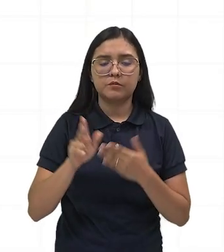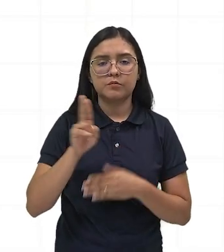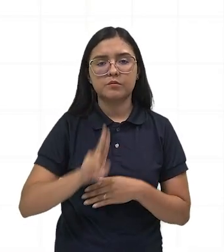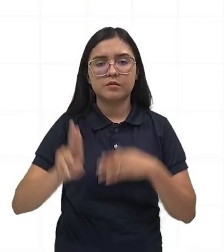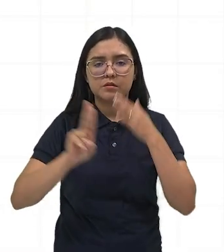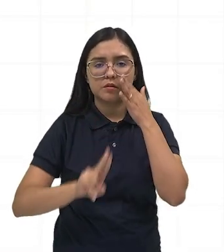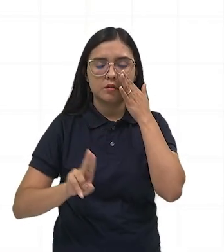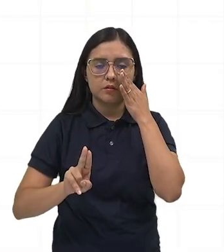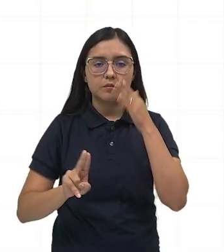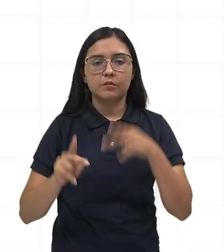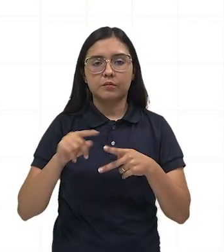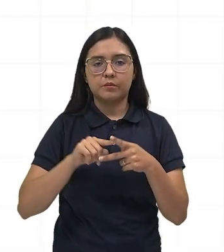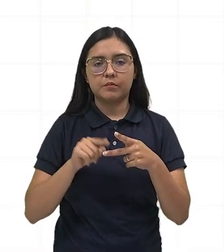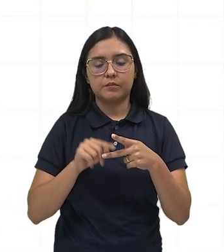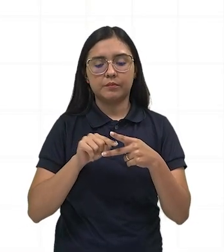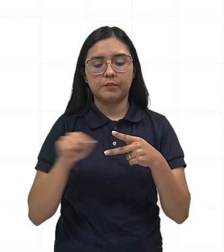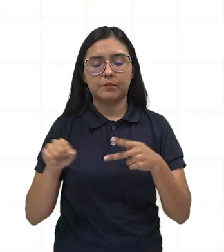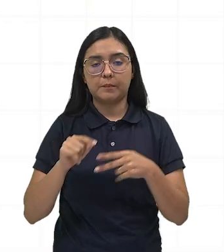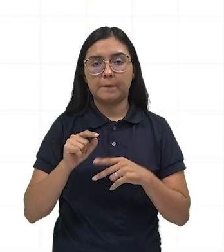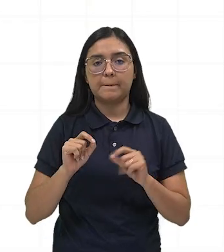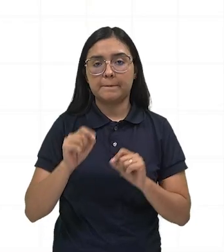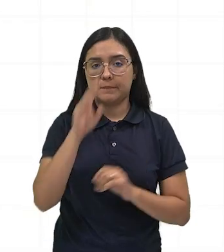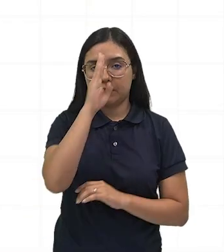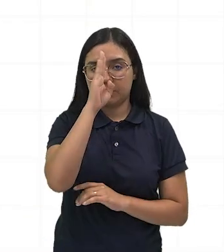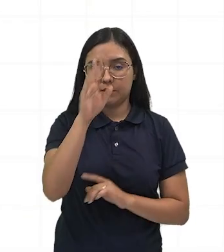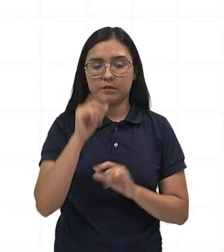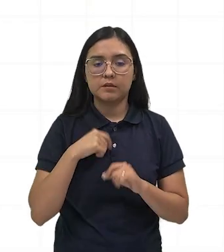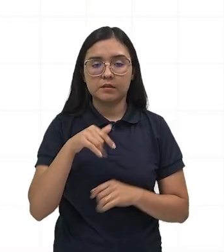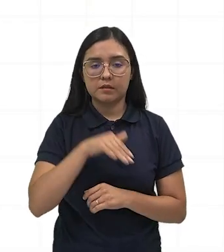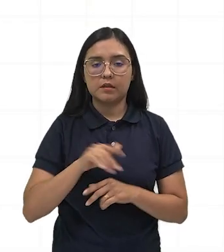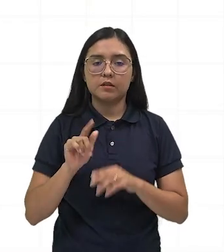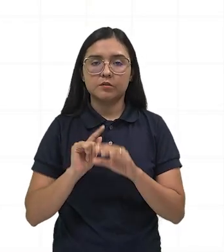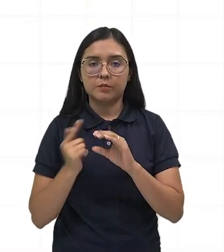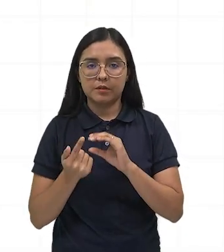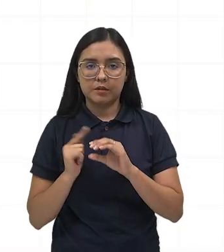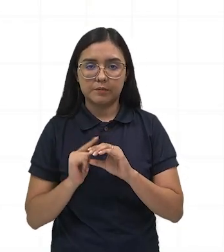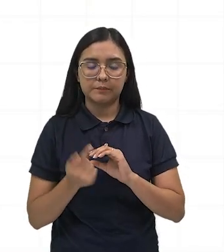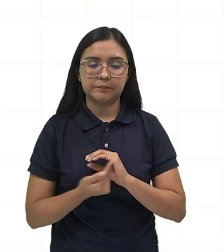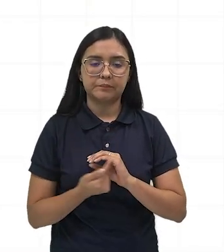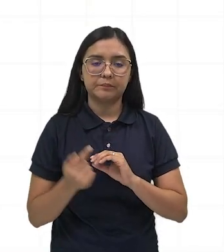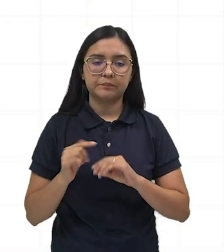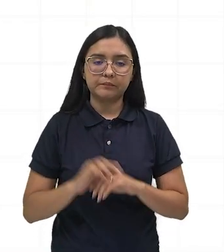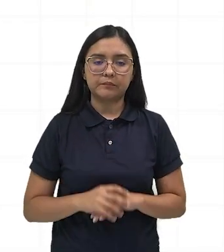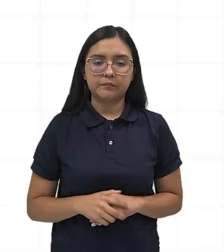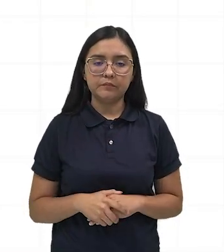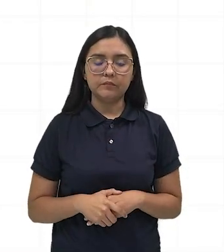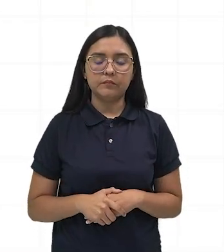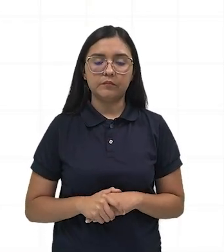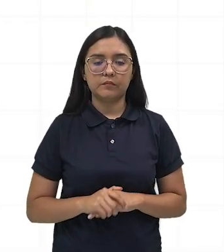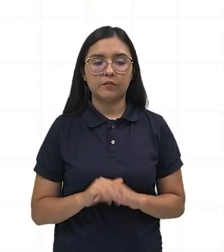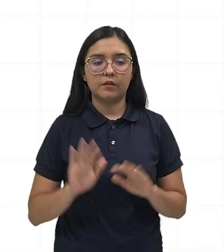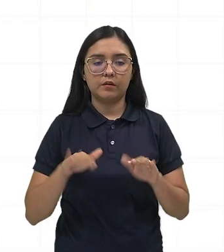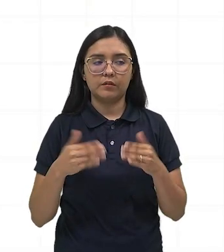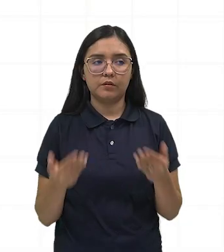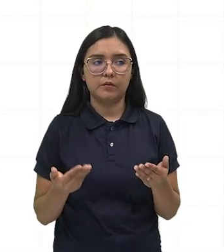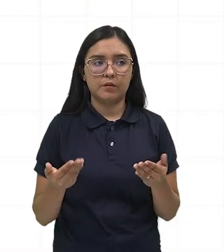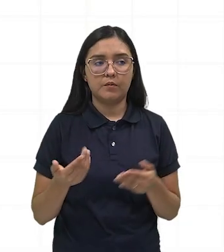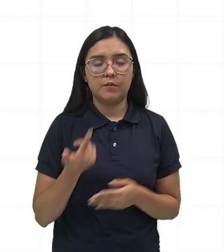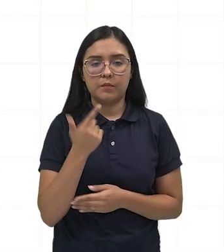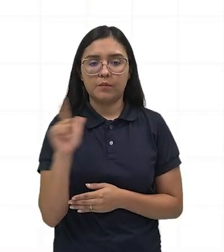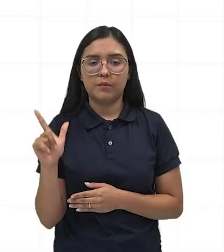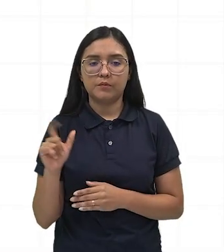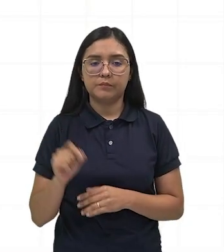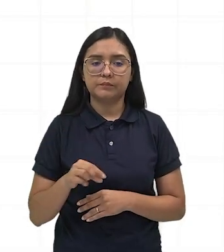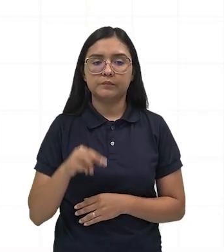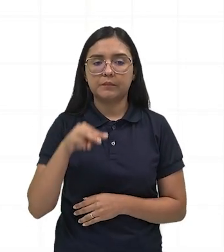a utilização da bissetriz, principalmente na nossa geometria, tudo bem? Aqui o outro, aqui a